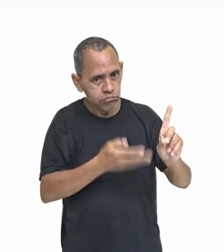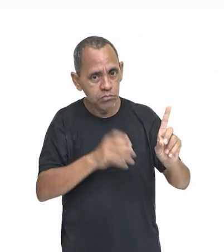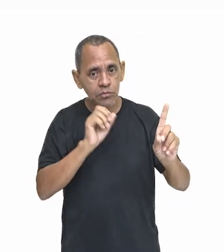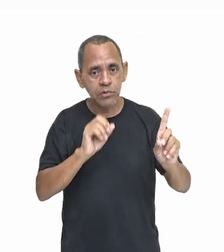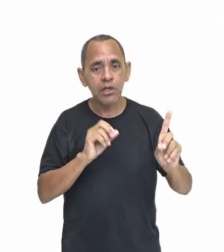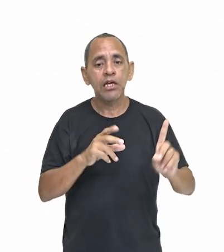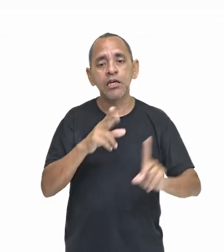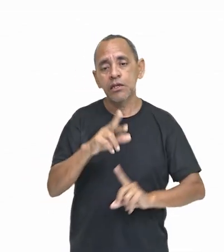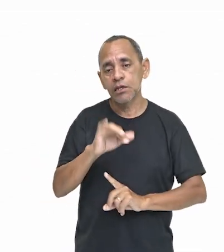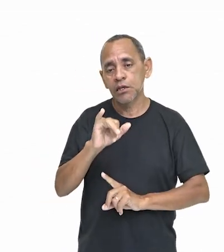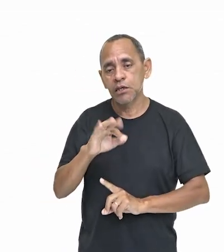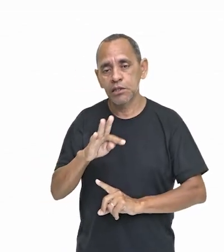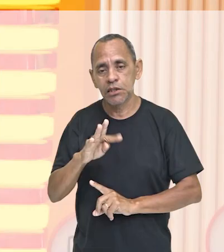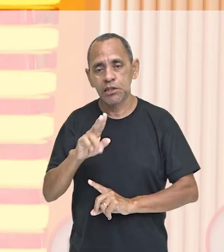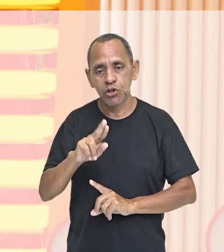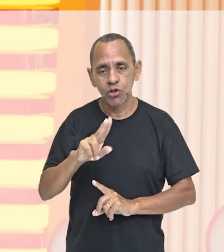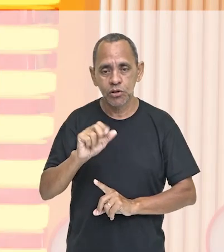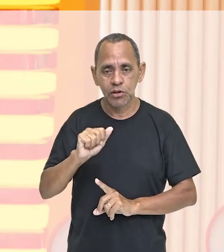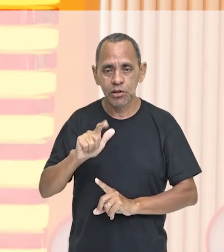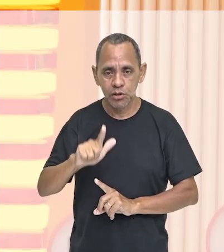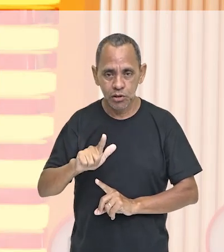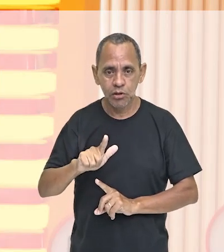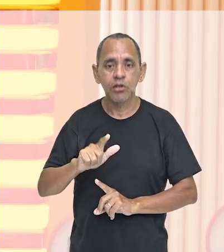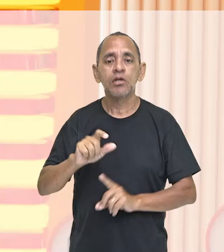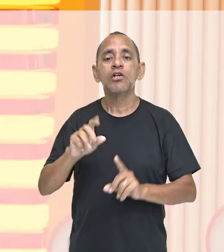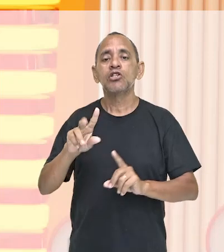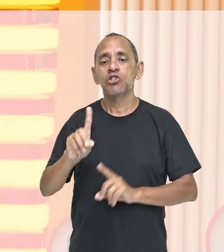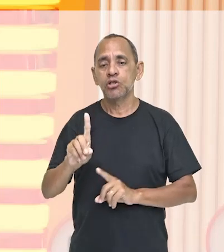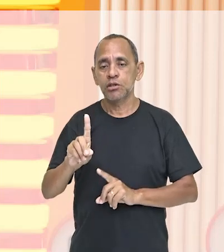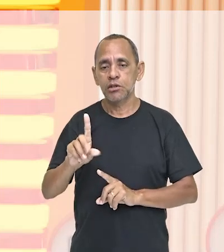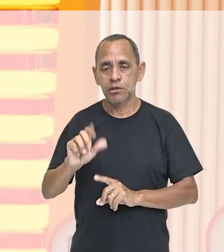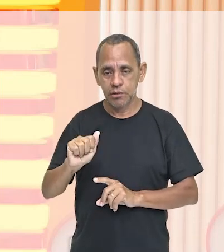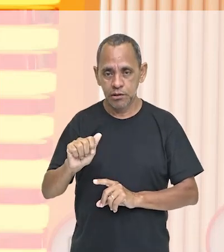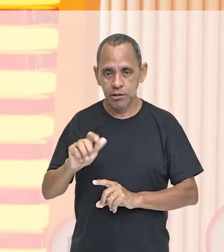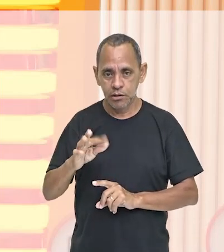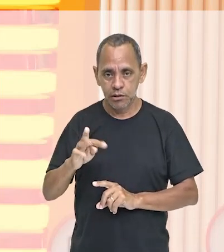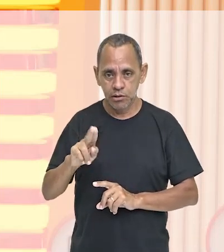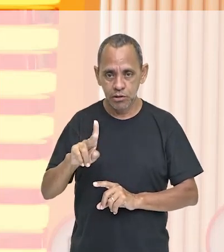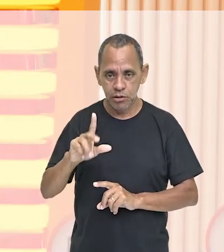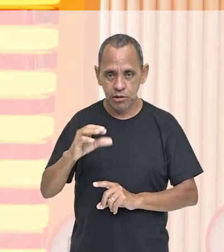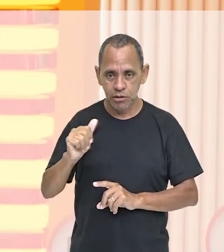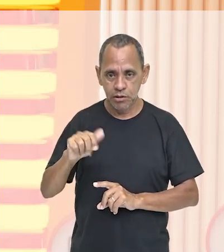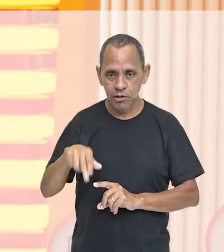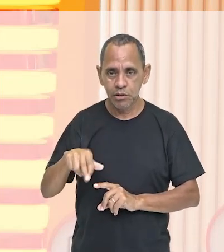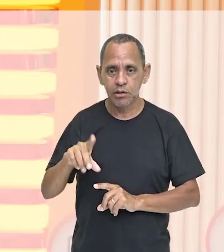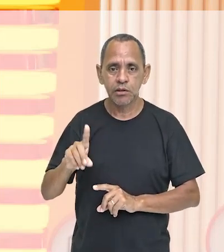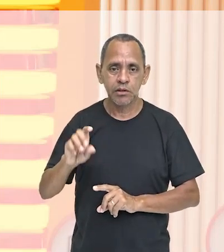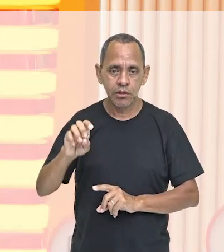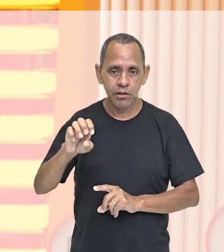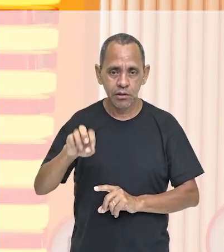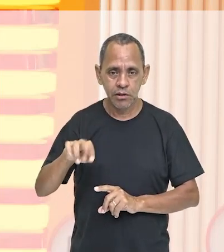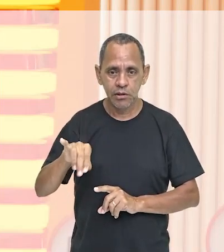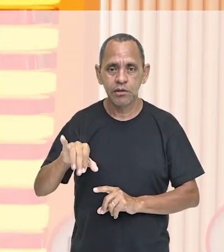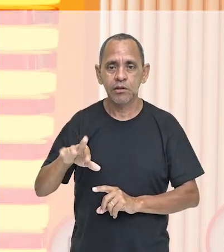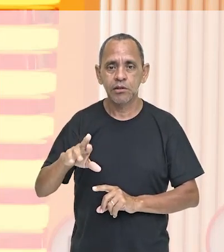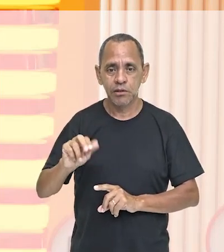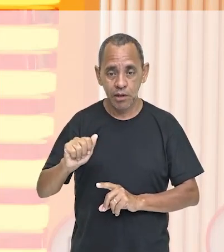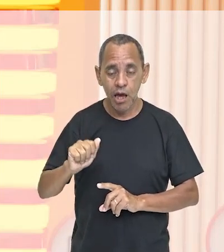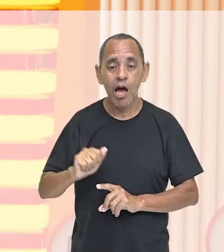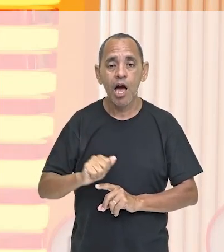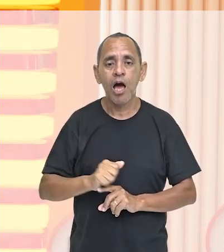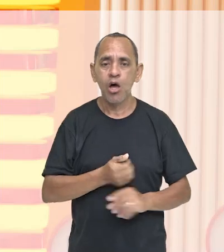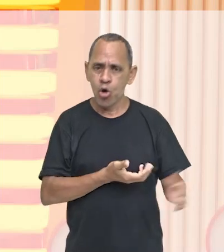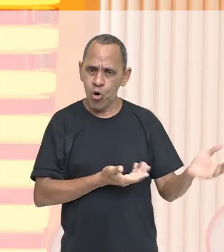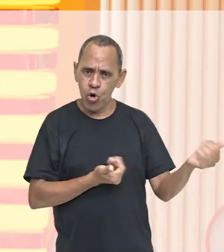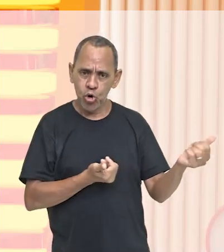assim, um adulto, participante da sociedade, daquele grupo em especial dos povos originários,